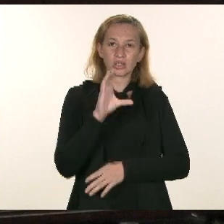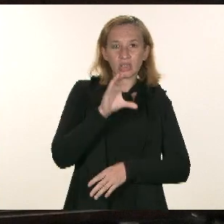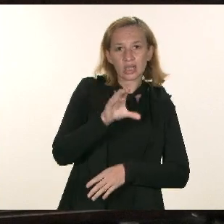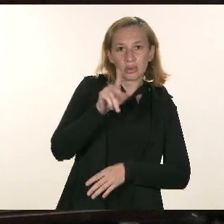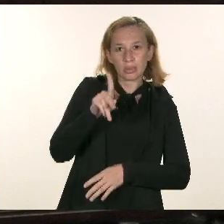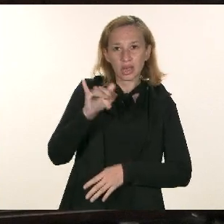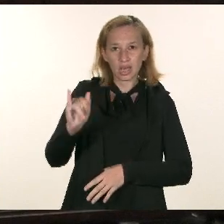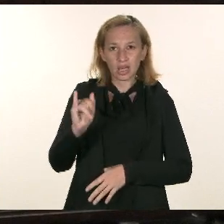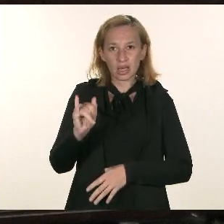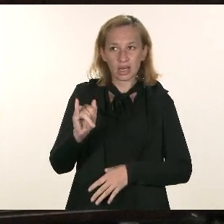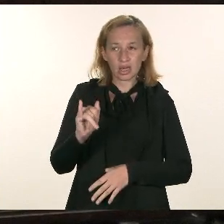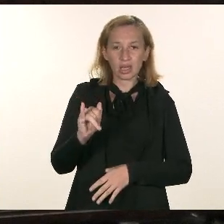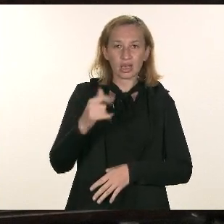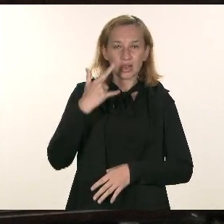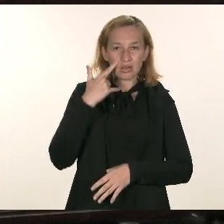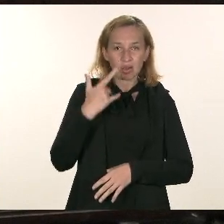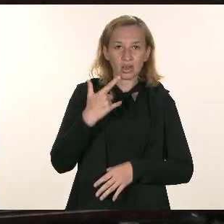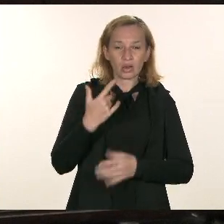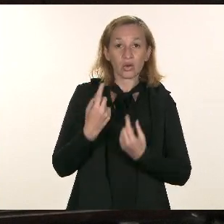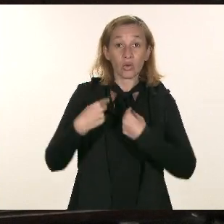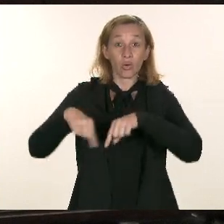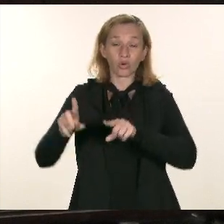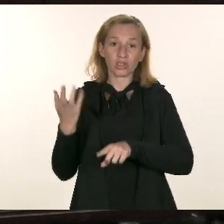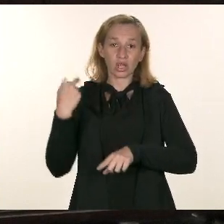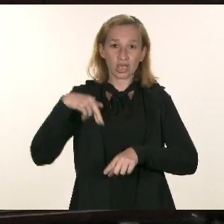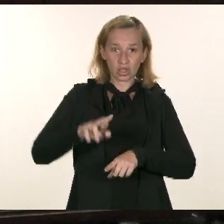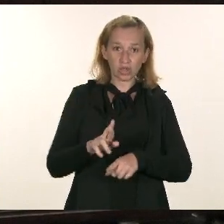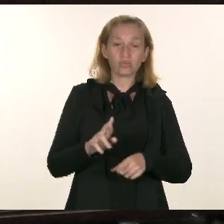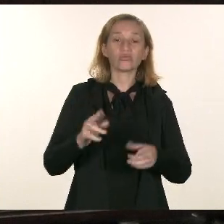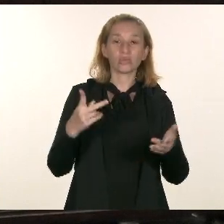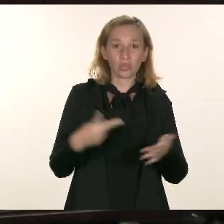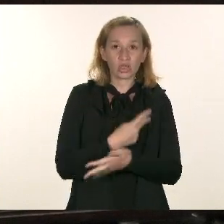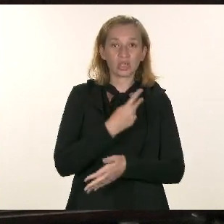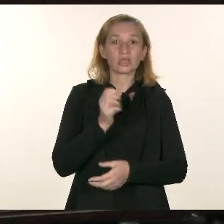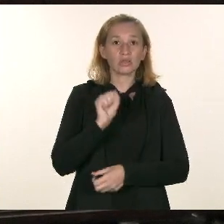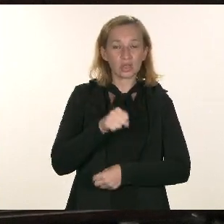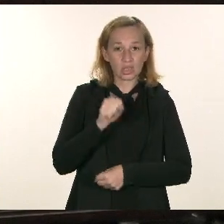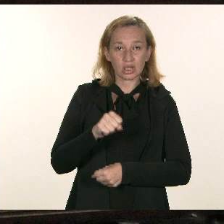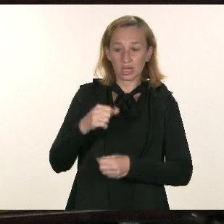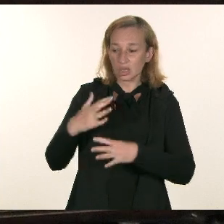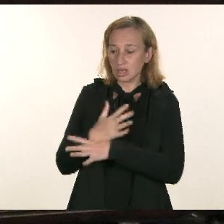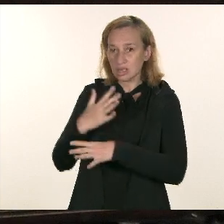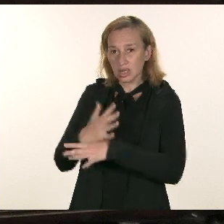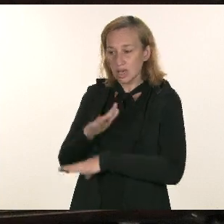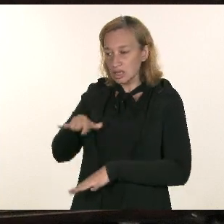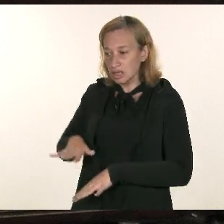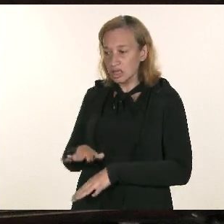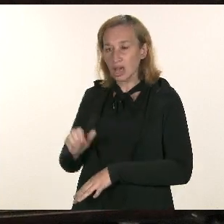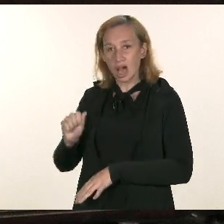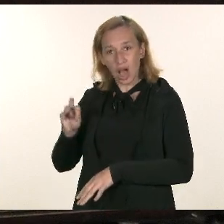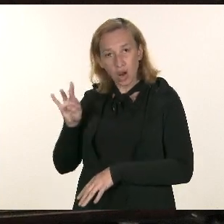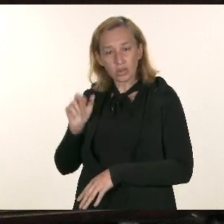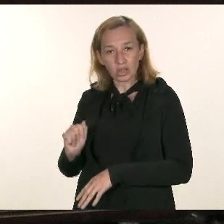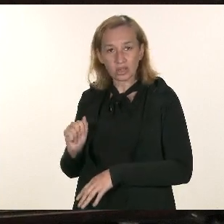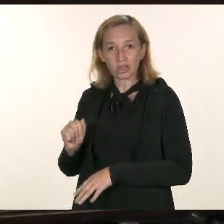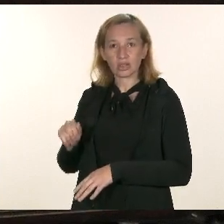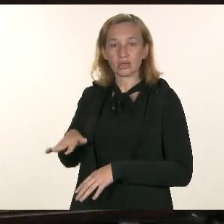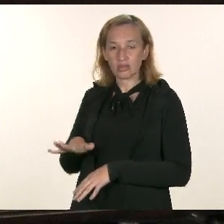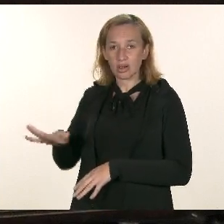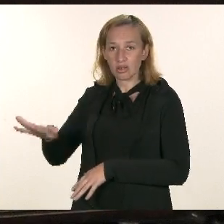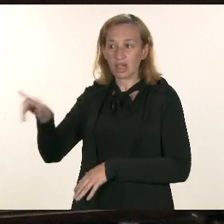para apurar os casos de intolerância religiosa, e isso tem acontecido na favela da Cidade Alta, onde uma facção criminosa